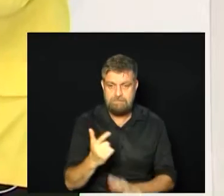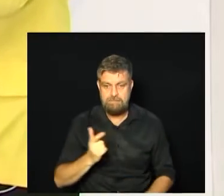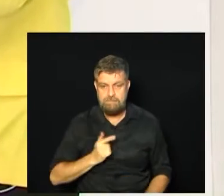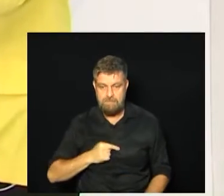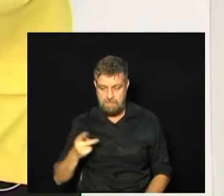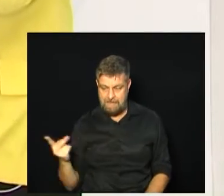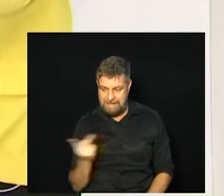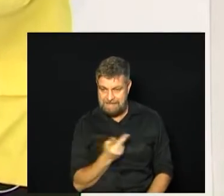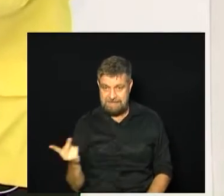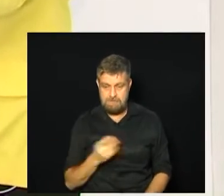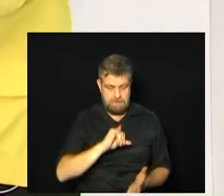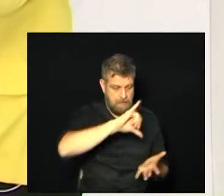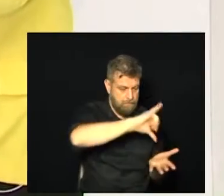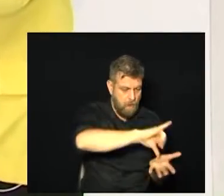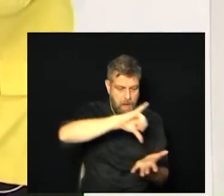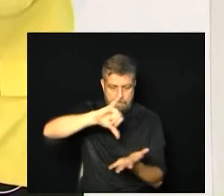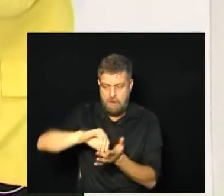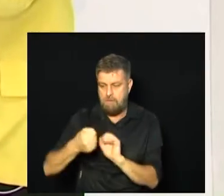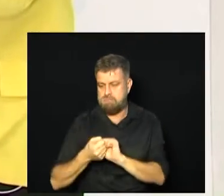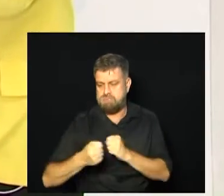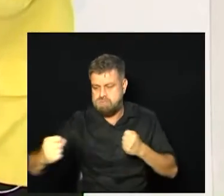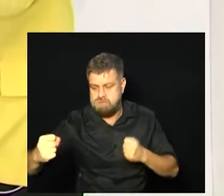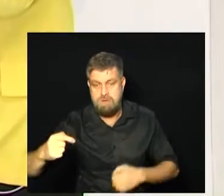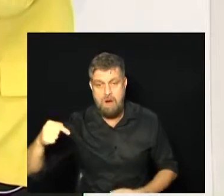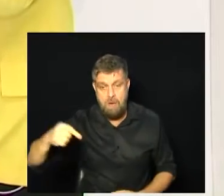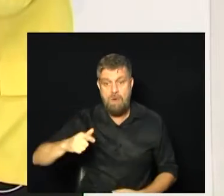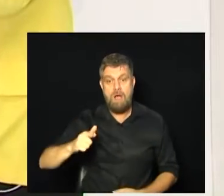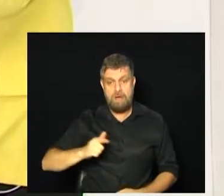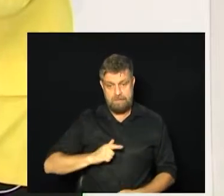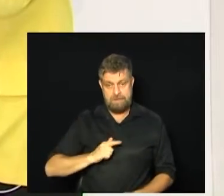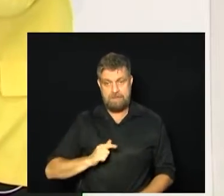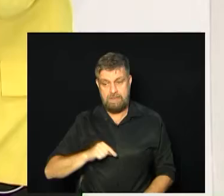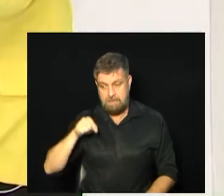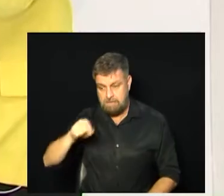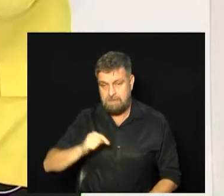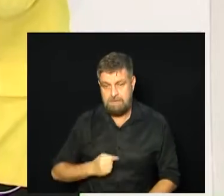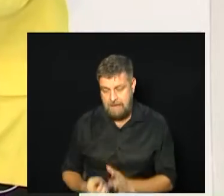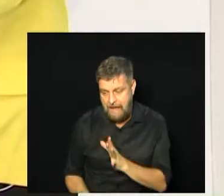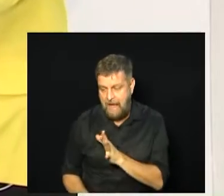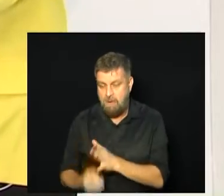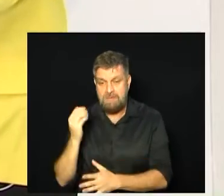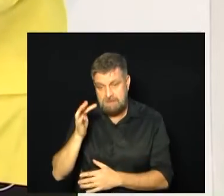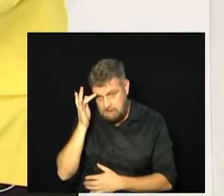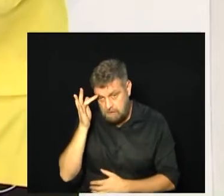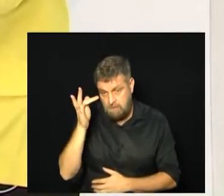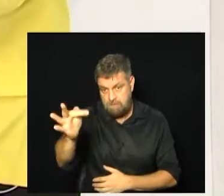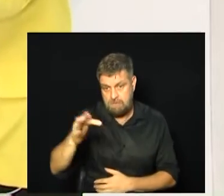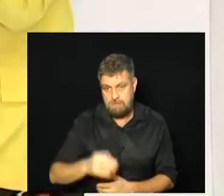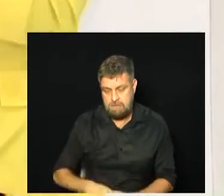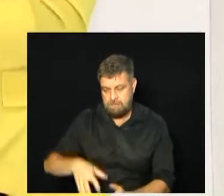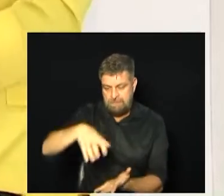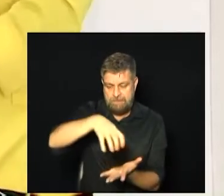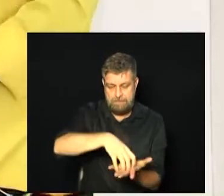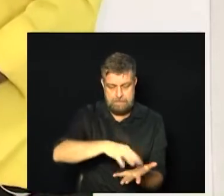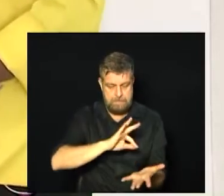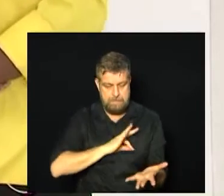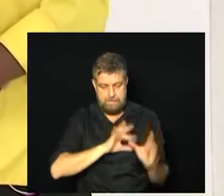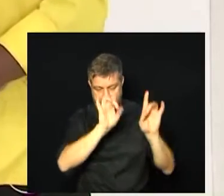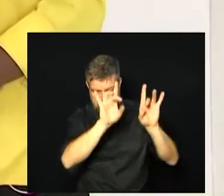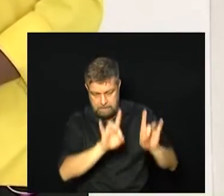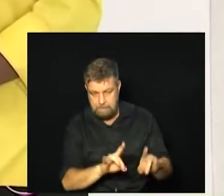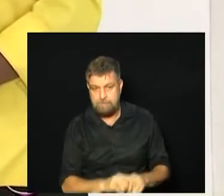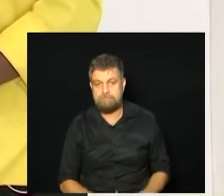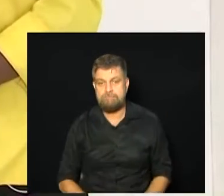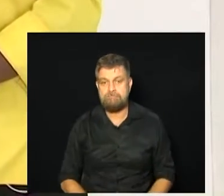nessas cidades, nesses polos maiores, né, acabam tendo, então, a ocorrência de, futuramente, delegacias especializadas. Pois